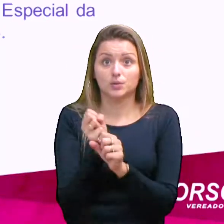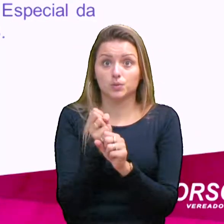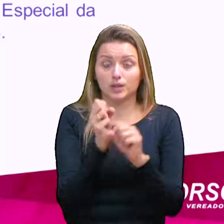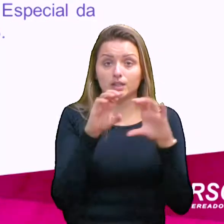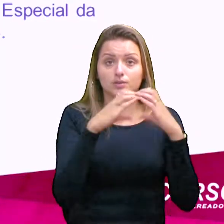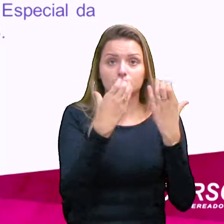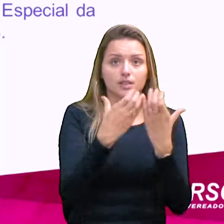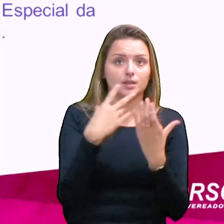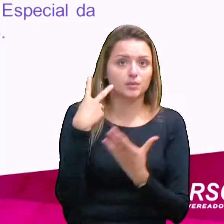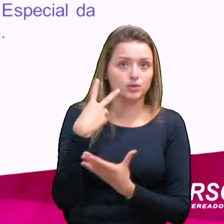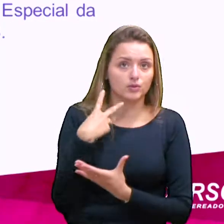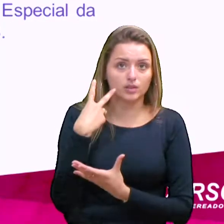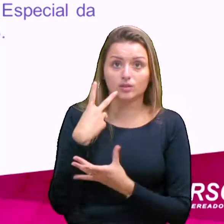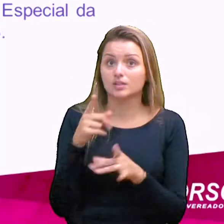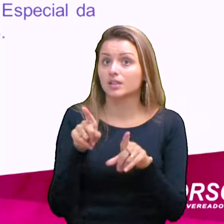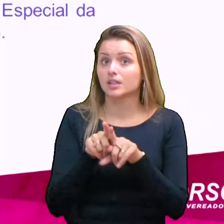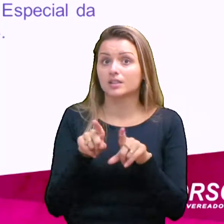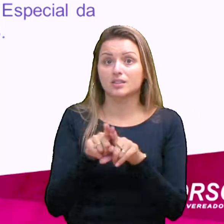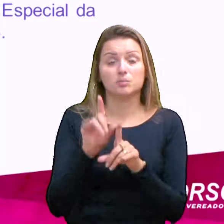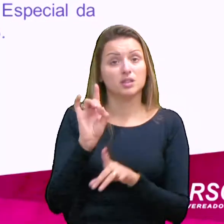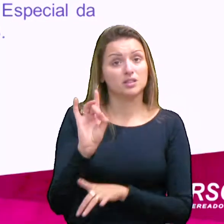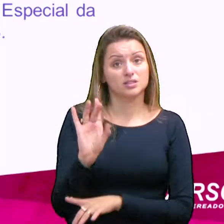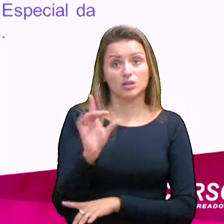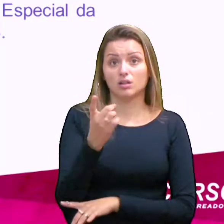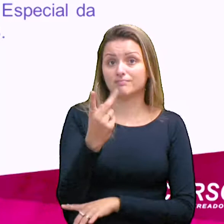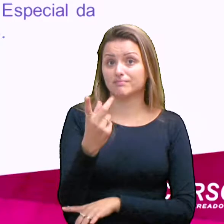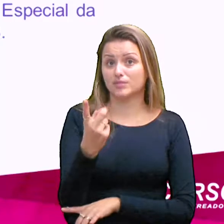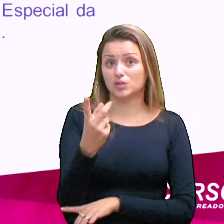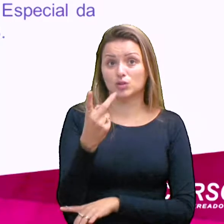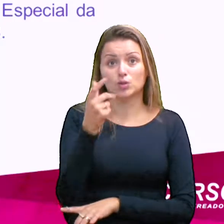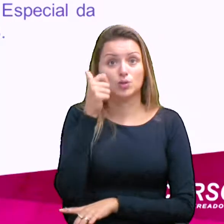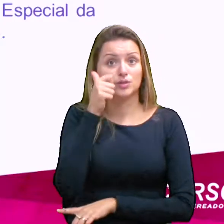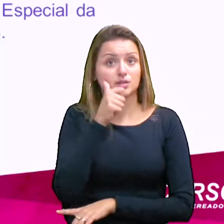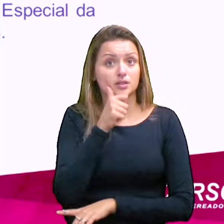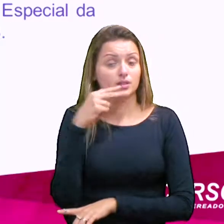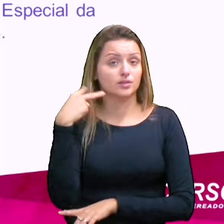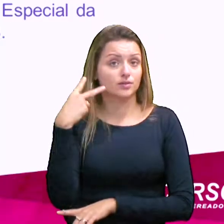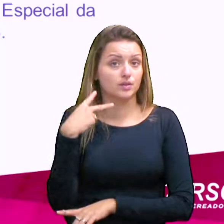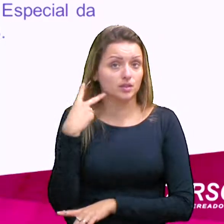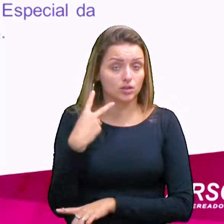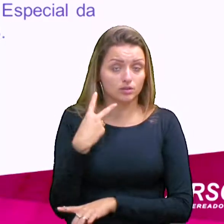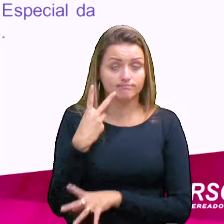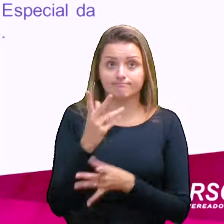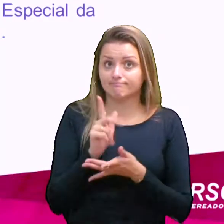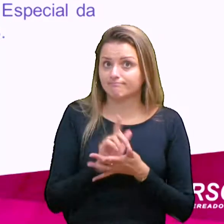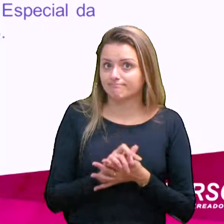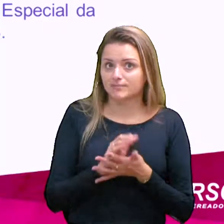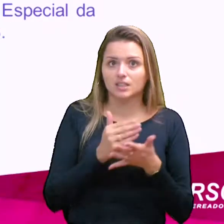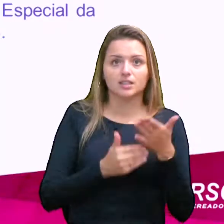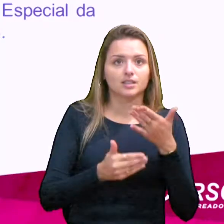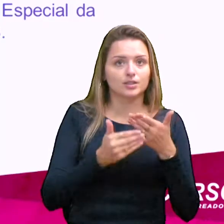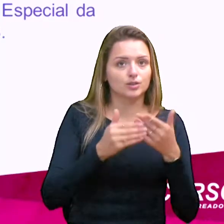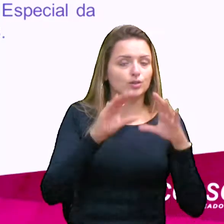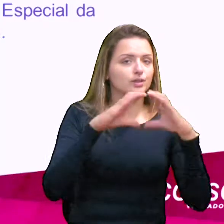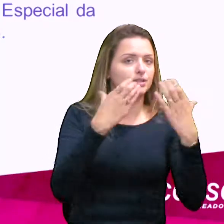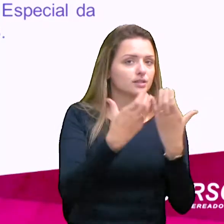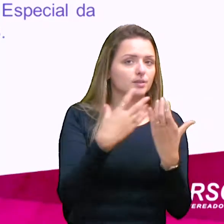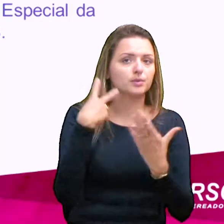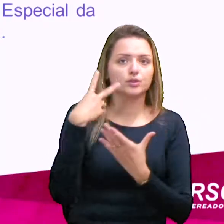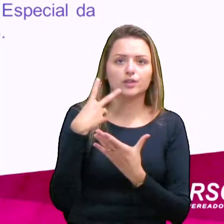Parlamento Caxiense, também tivemos apenas 12 mulheres. Então, um número, de fato, né, em todos os parlamentos